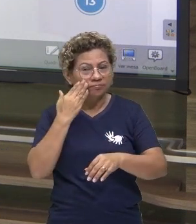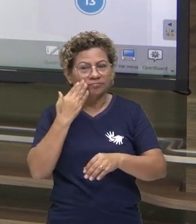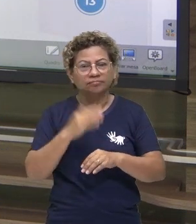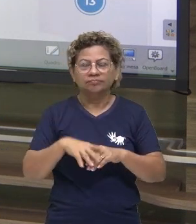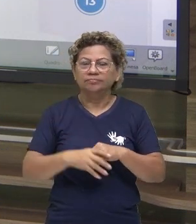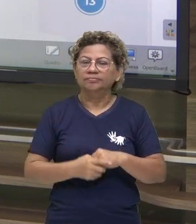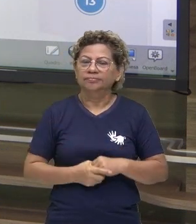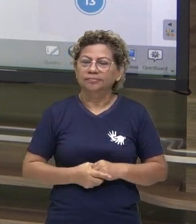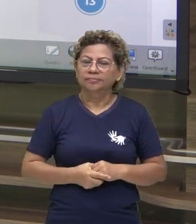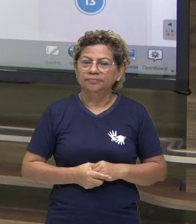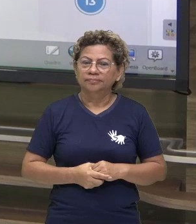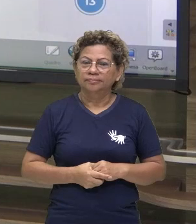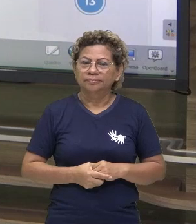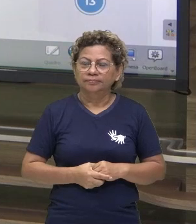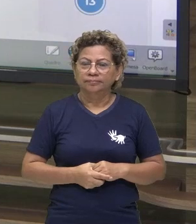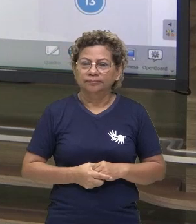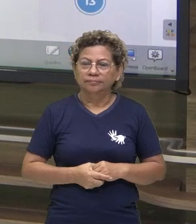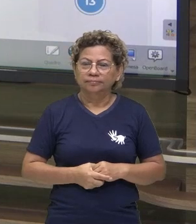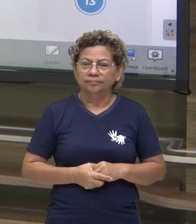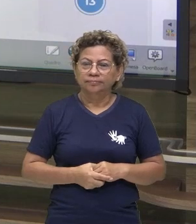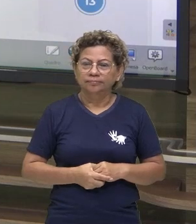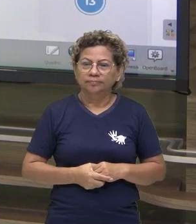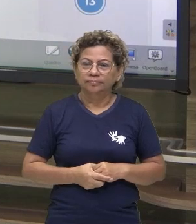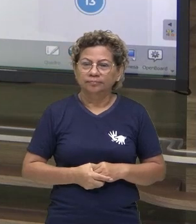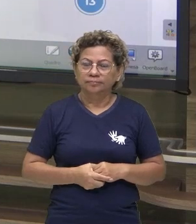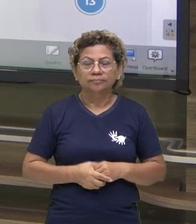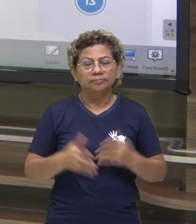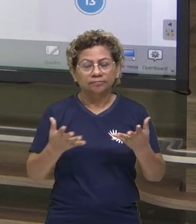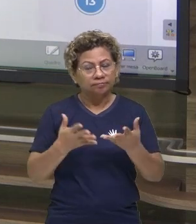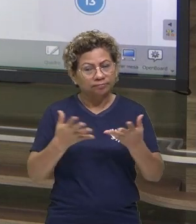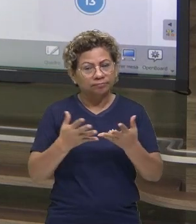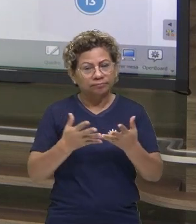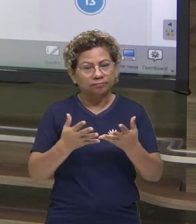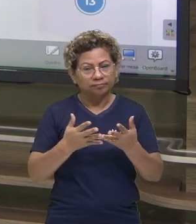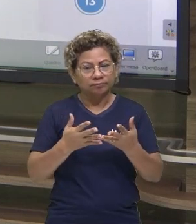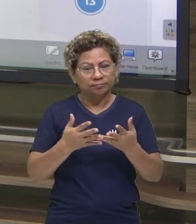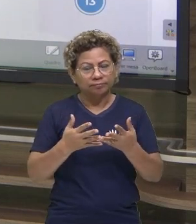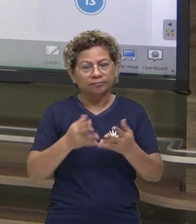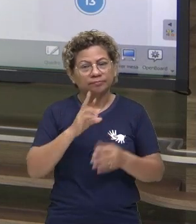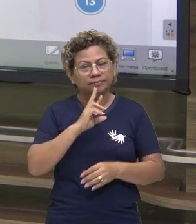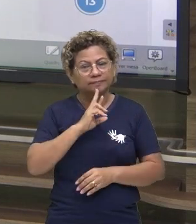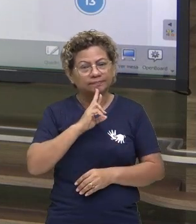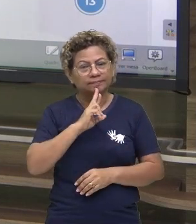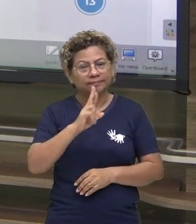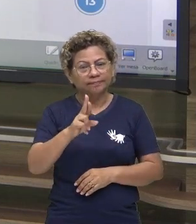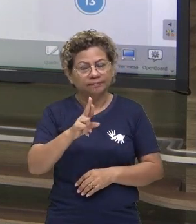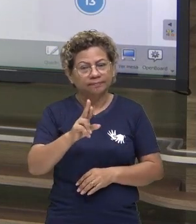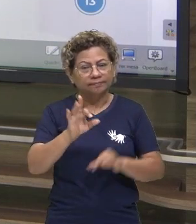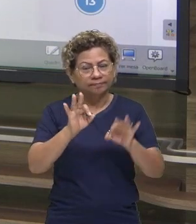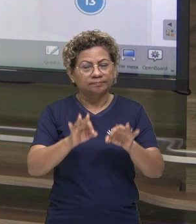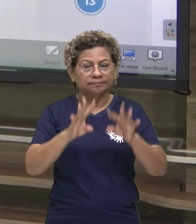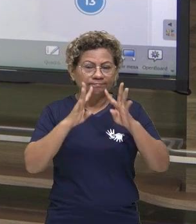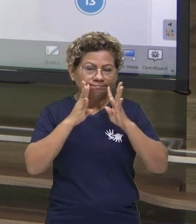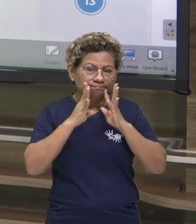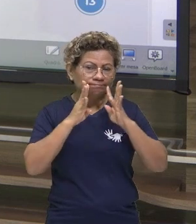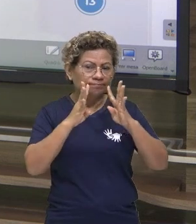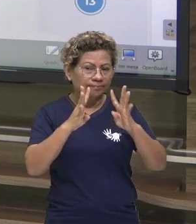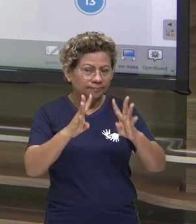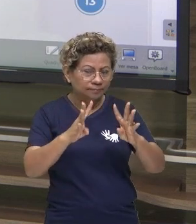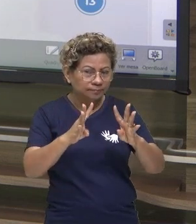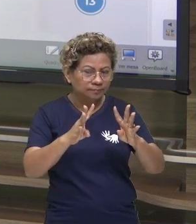local interativa. Então vamos responder aí a nossa DLI, prestando bastante atenção aqui, porque